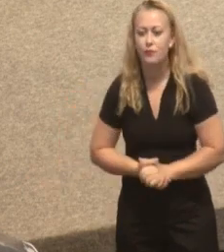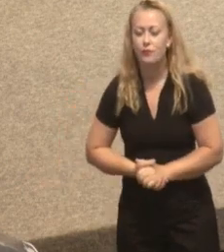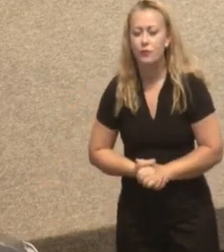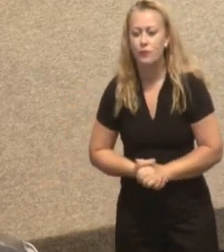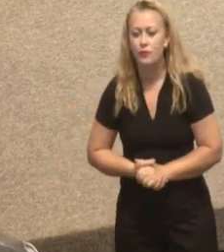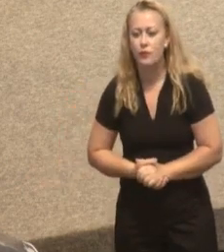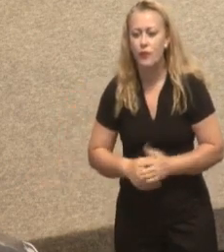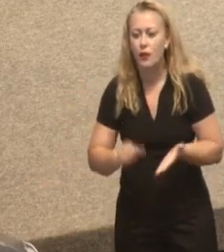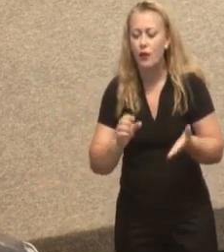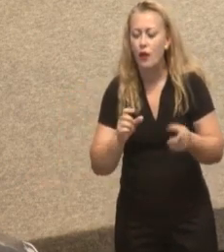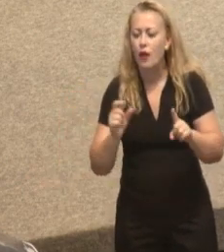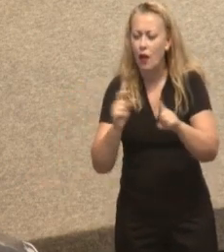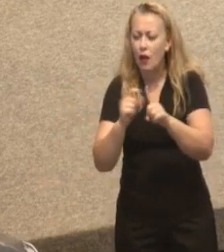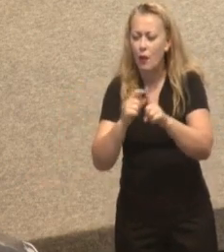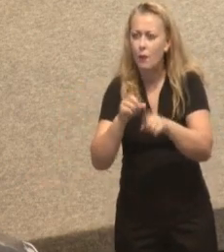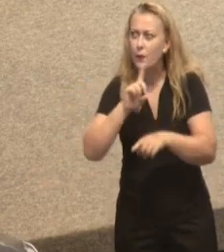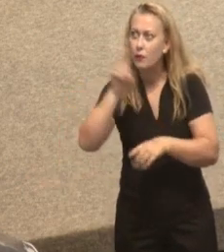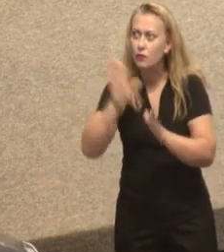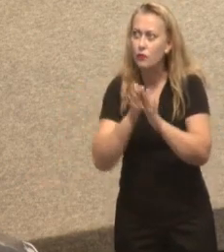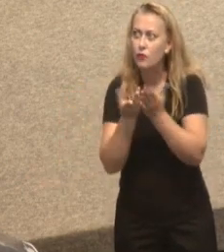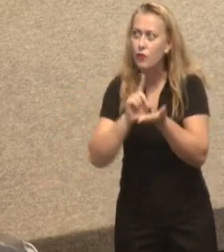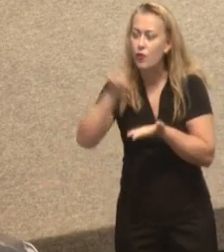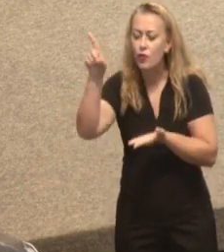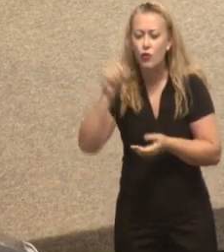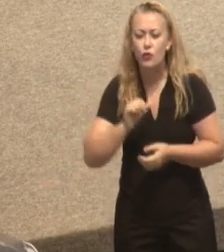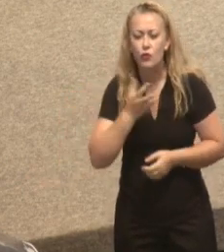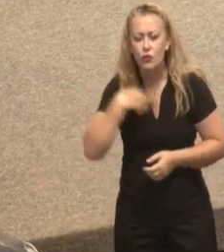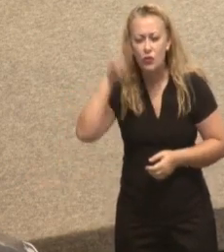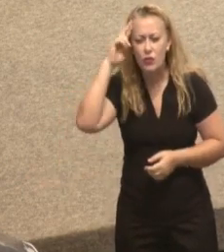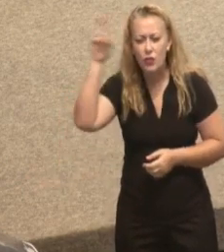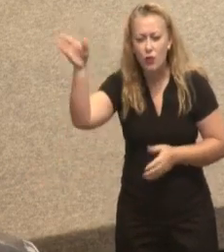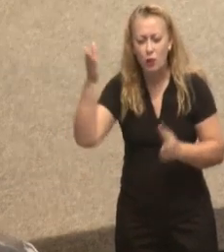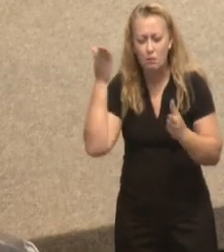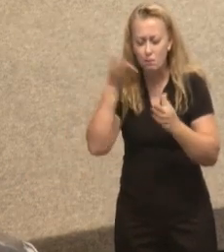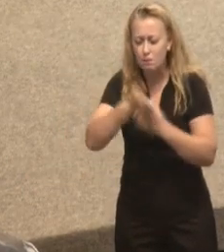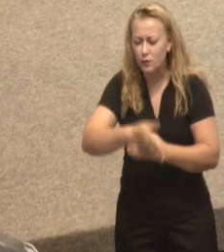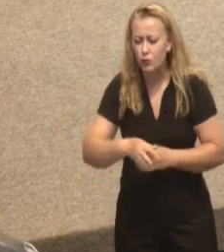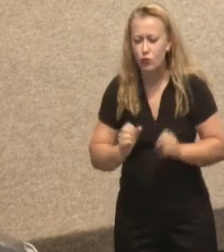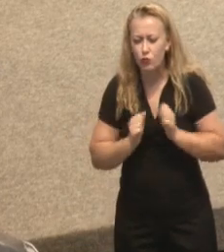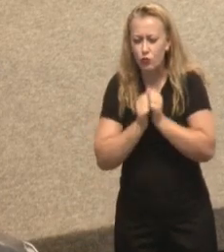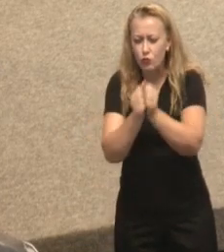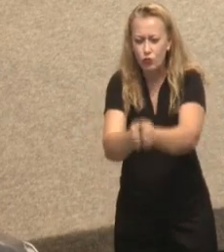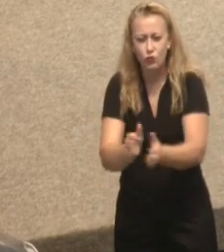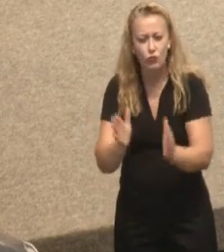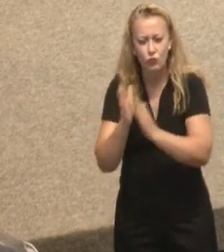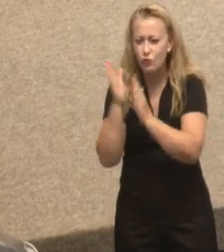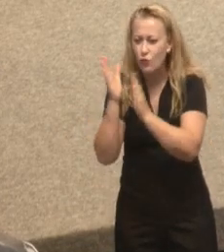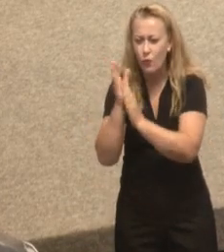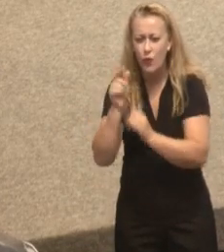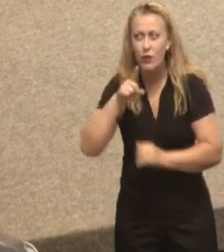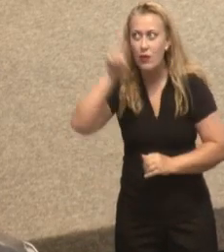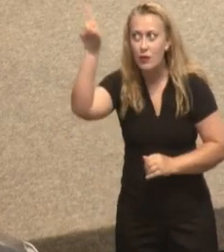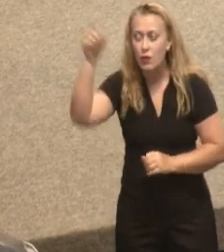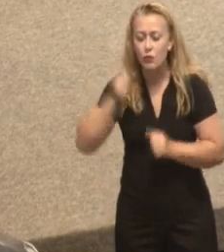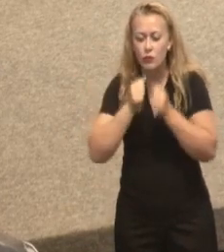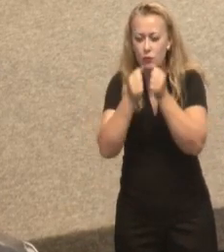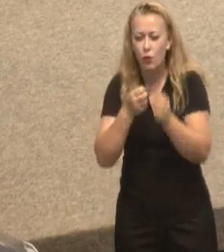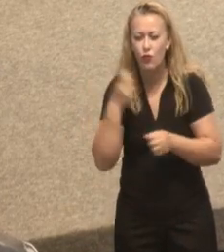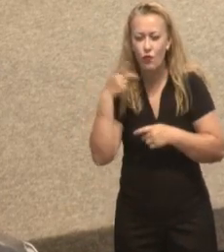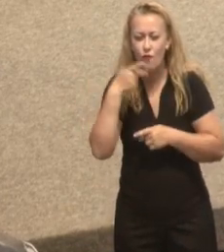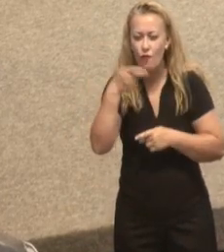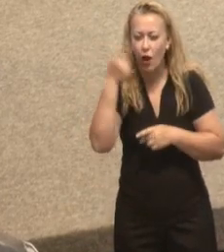A palavra de Deus diz que o Senhor habita no meio dos louvores. Deus pode falar a você nesta manhã.